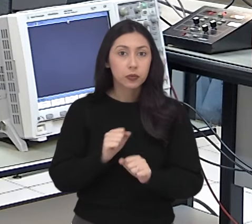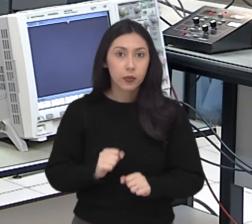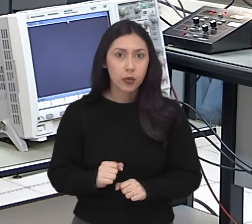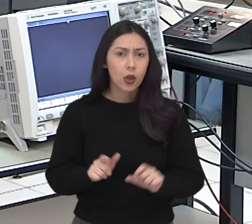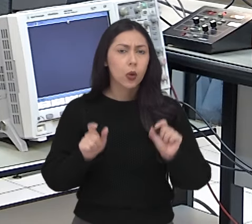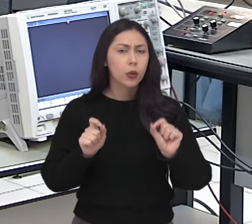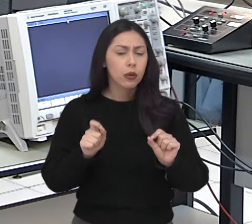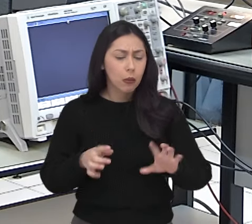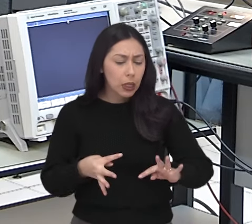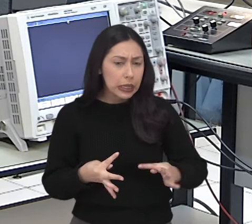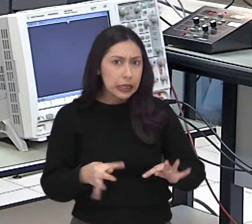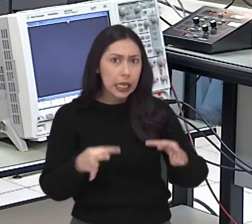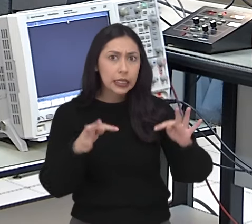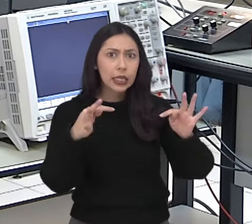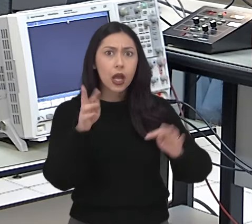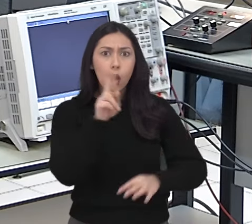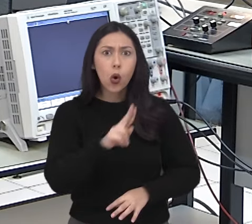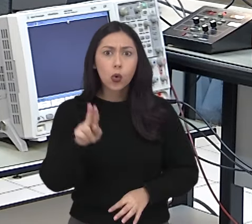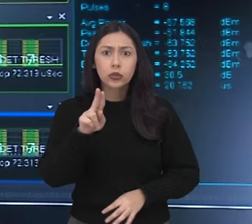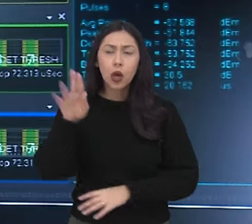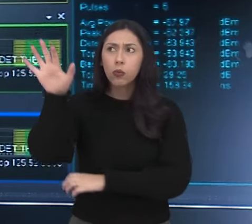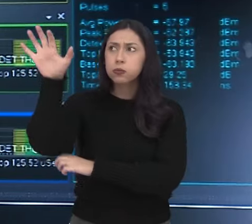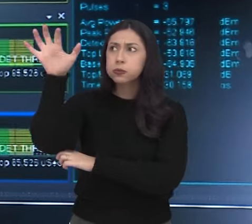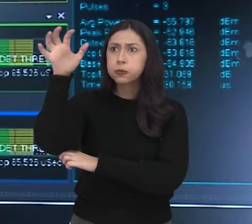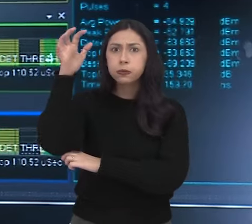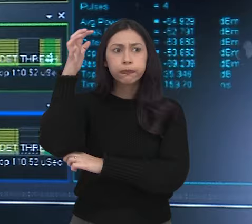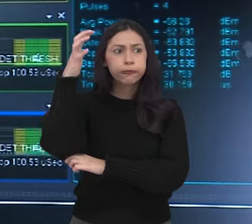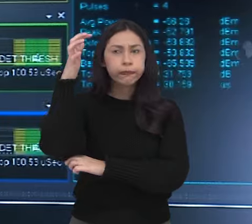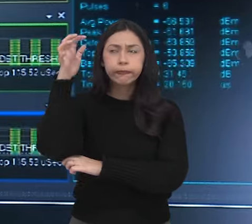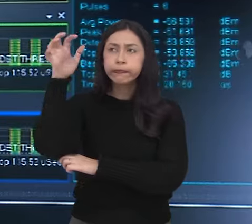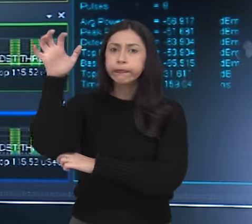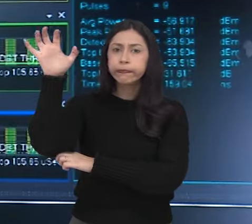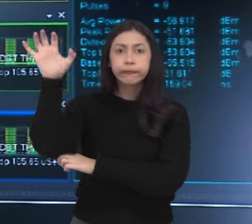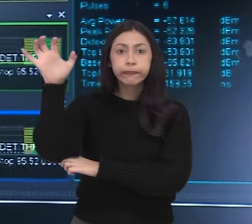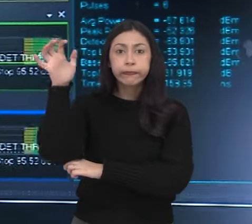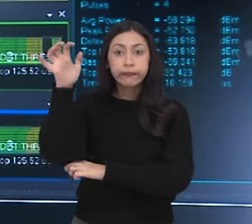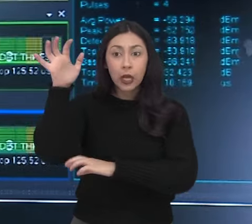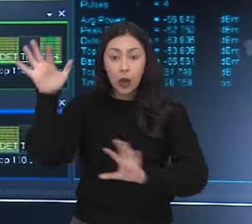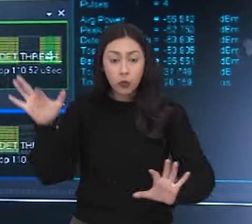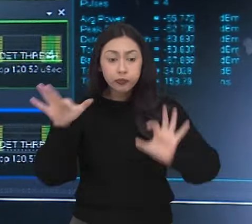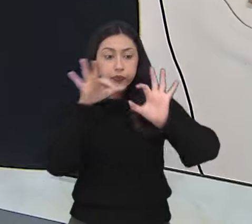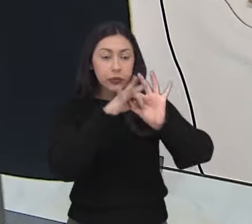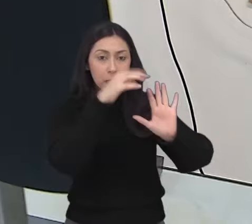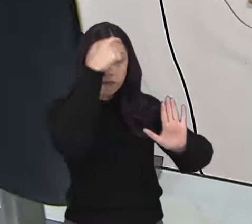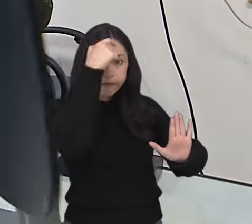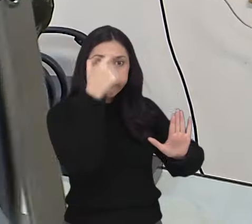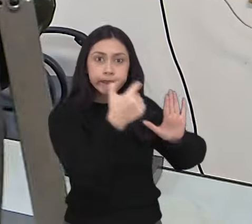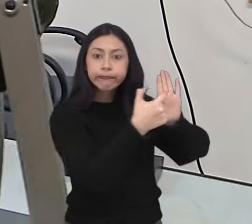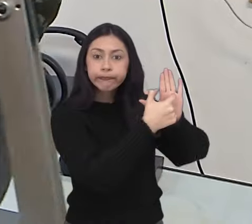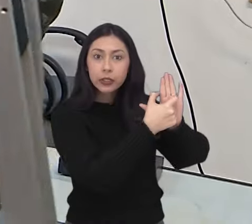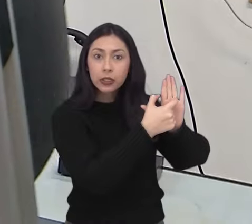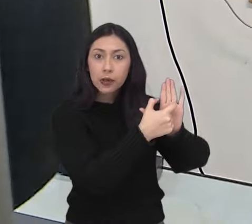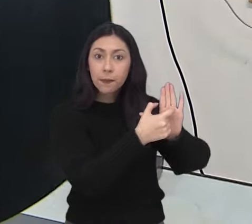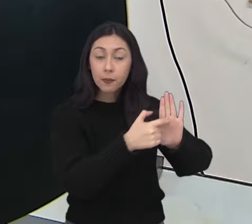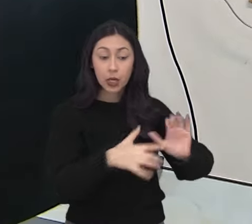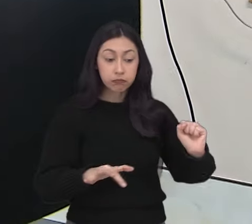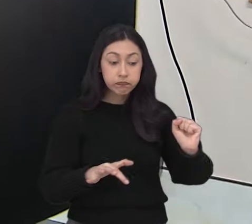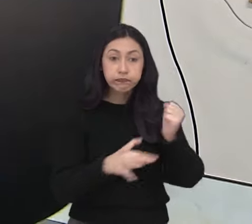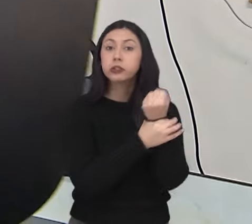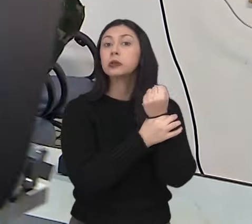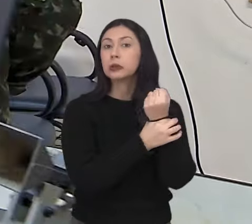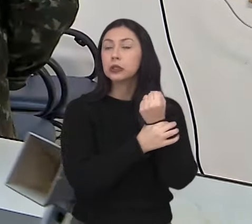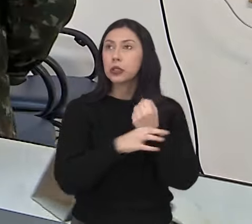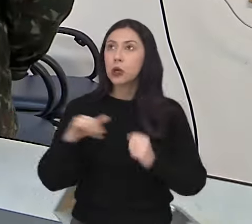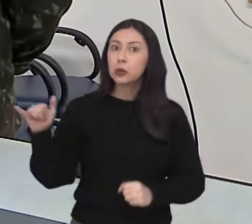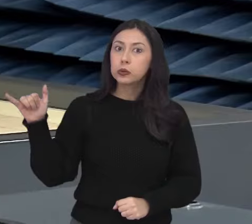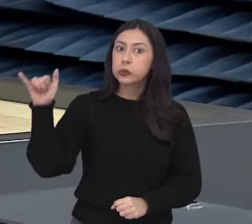usa a captação de imagens por radares e conta com ajuda de inteligência artificial para várias ações de segurança das